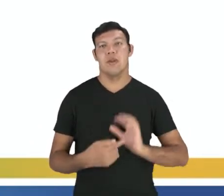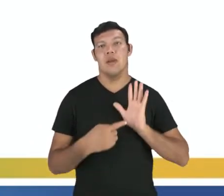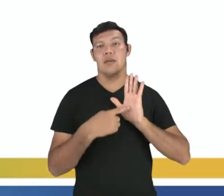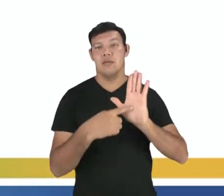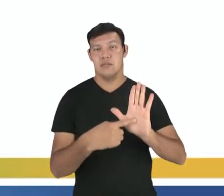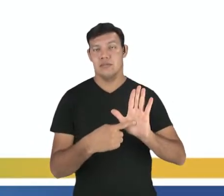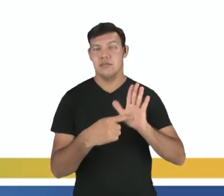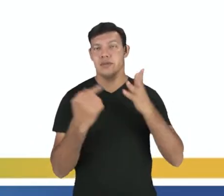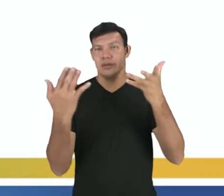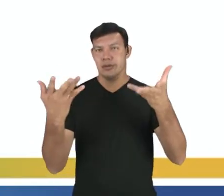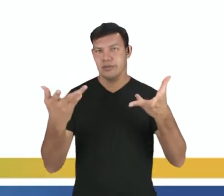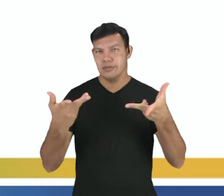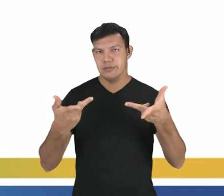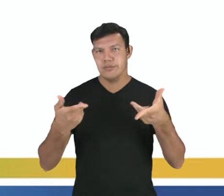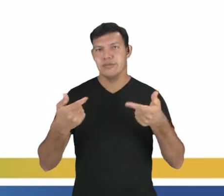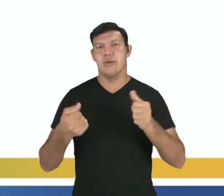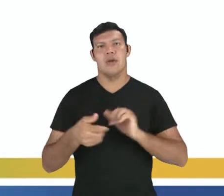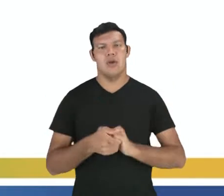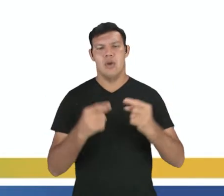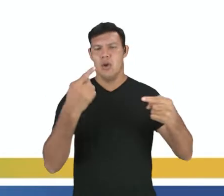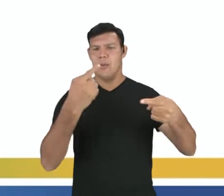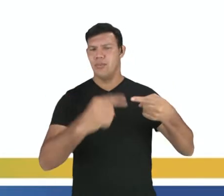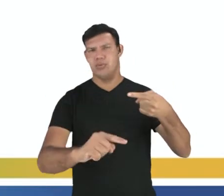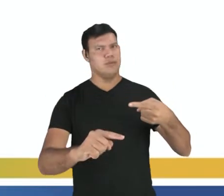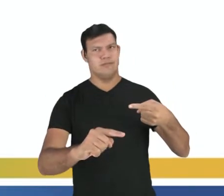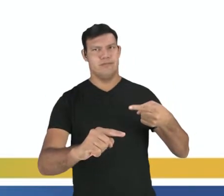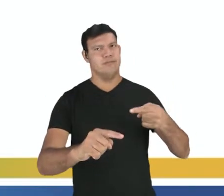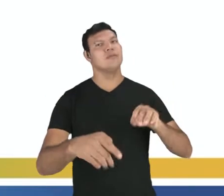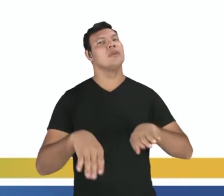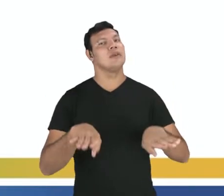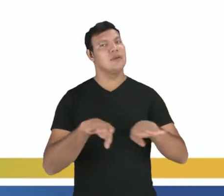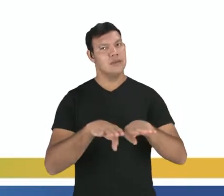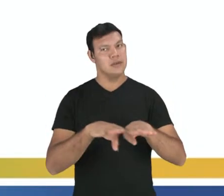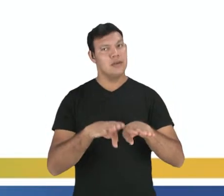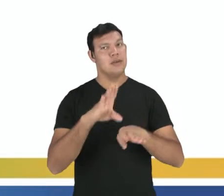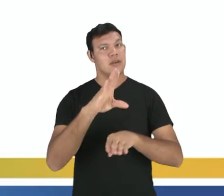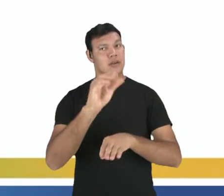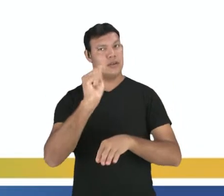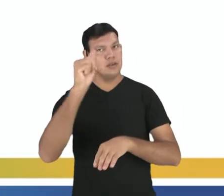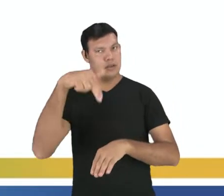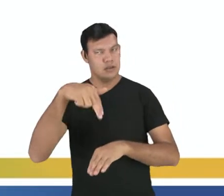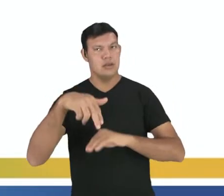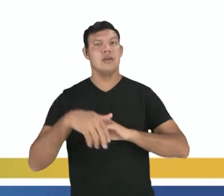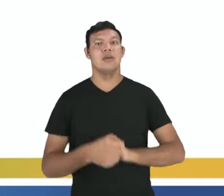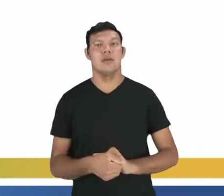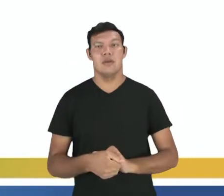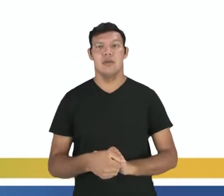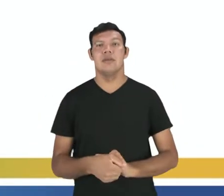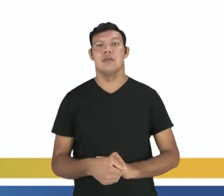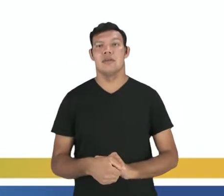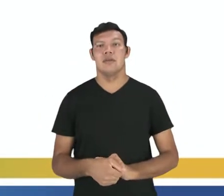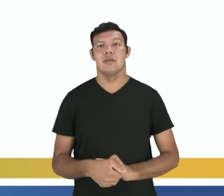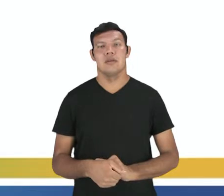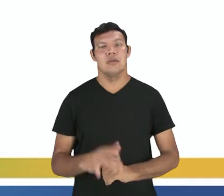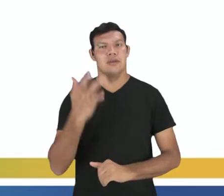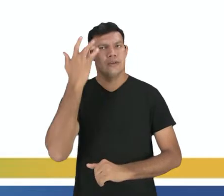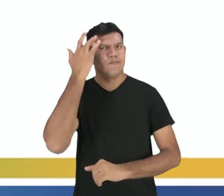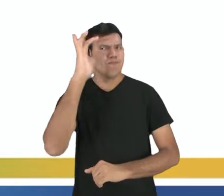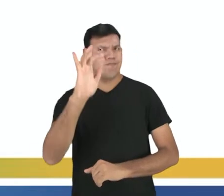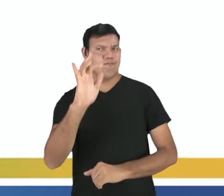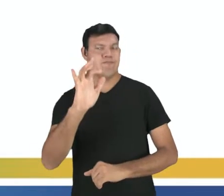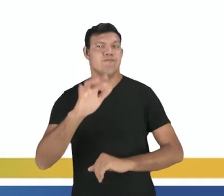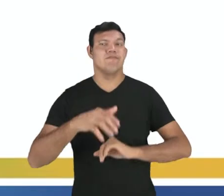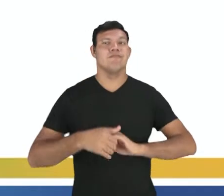habilidade, tá? Não só para proibição. Também o can, na negativa, para indicar algo que eu não sei